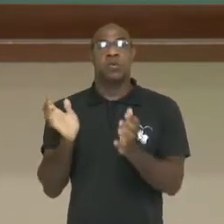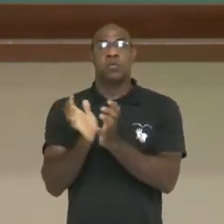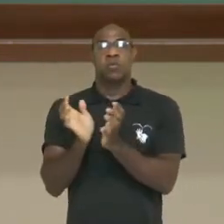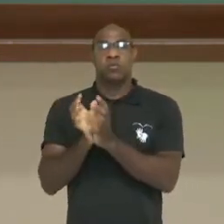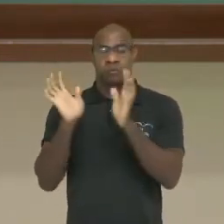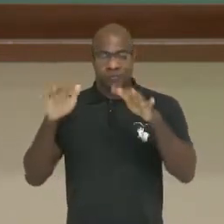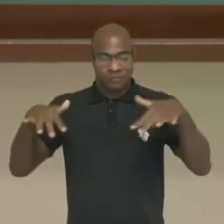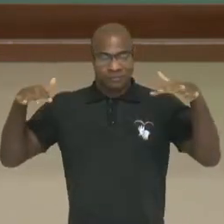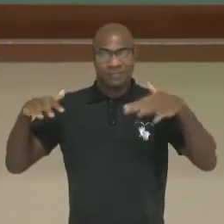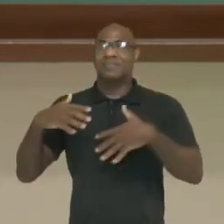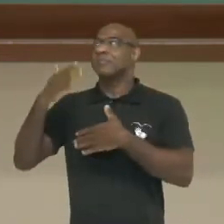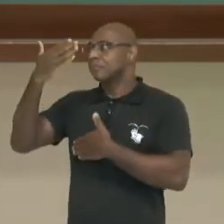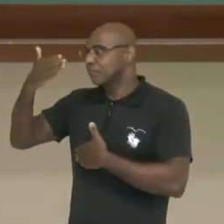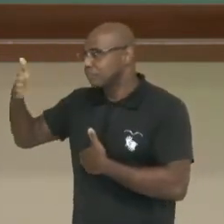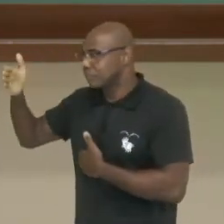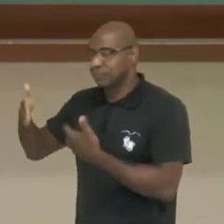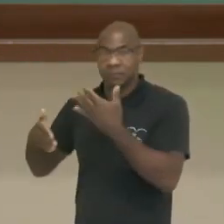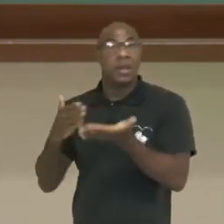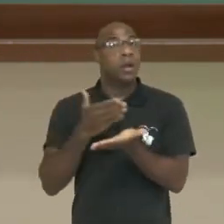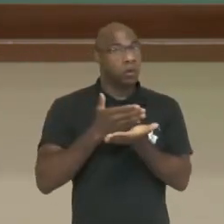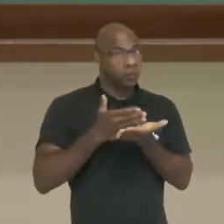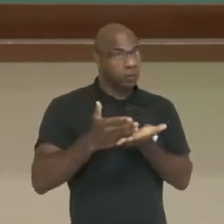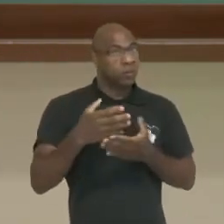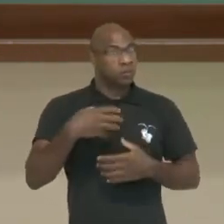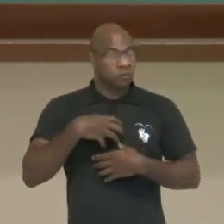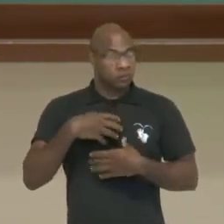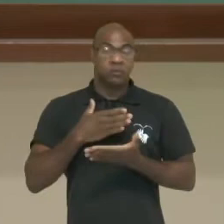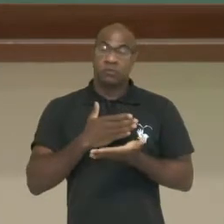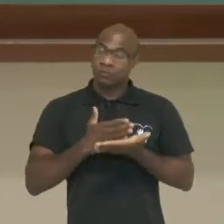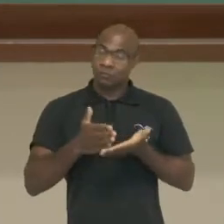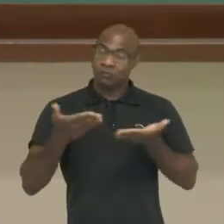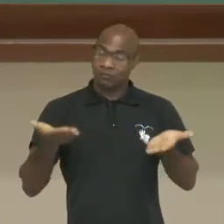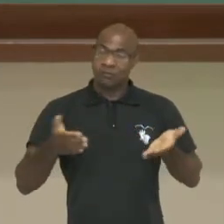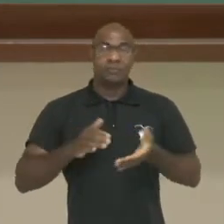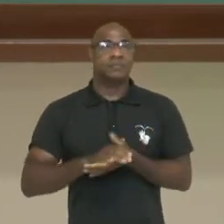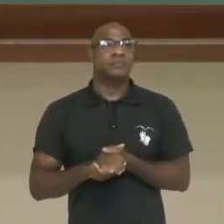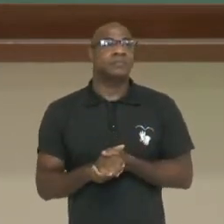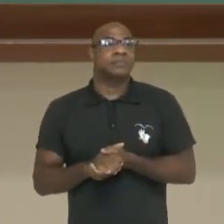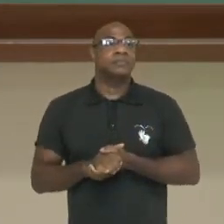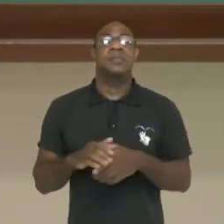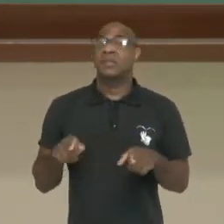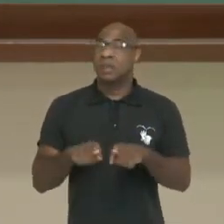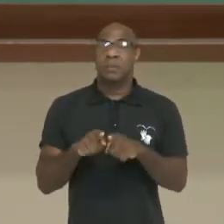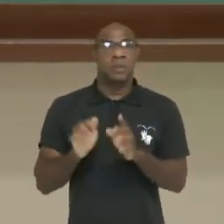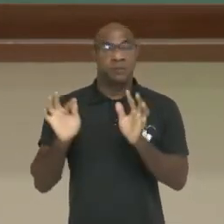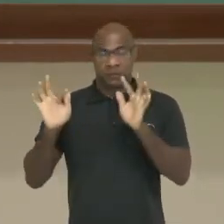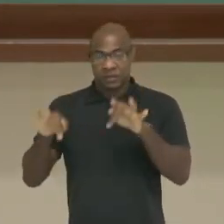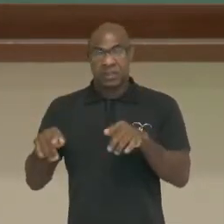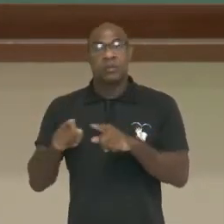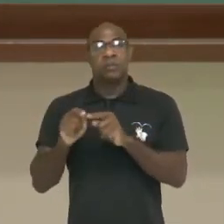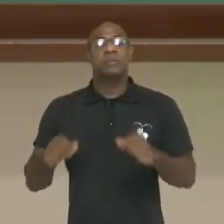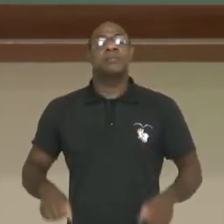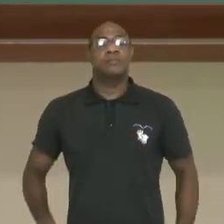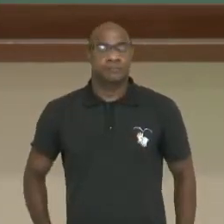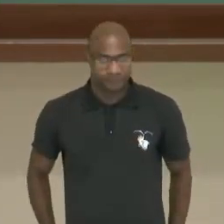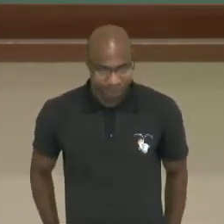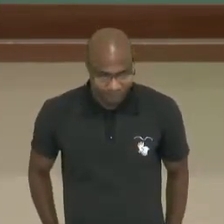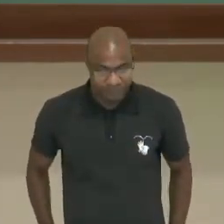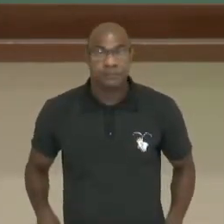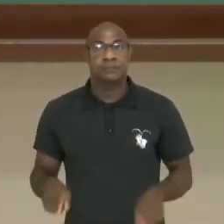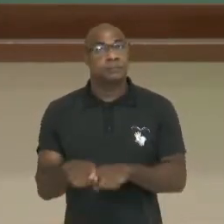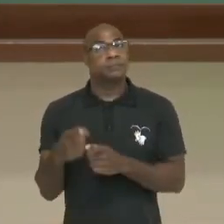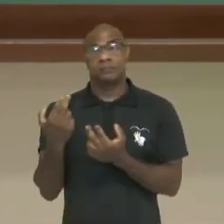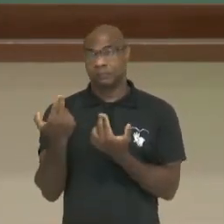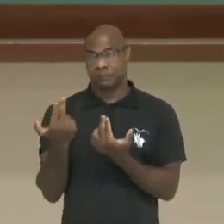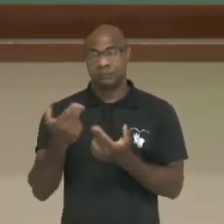de dar início. Então eles são avaliados desde o início e se no final acontece o cumprimento.